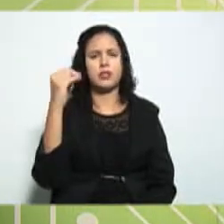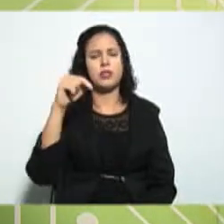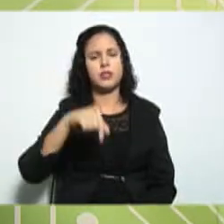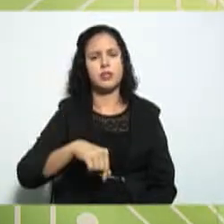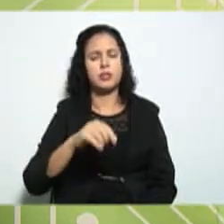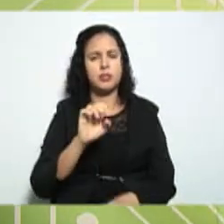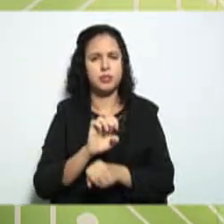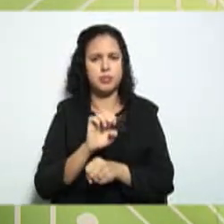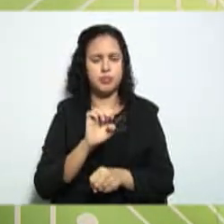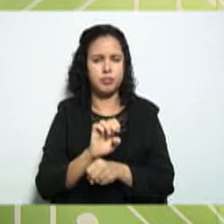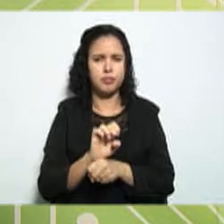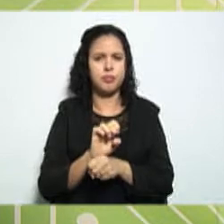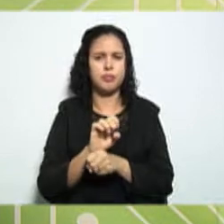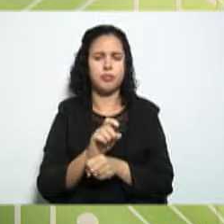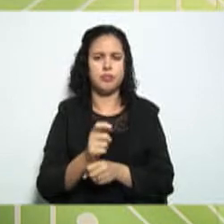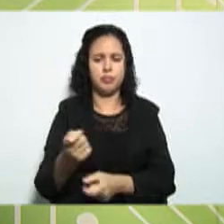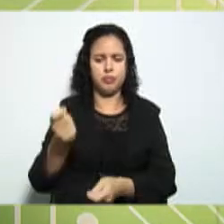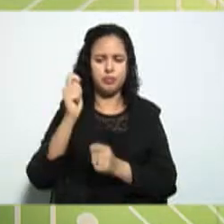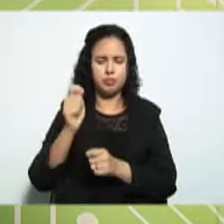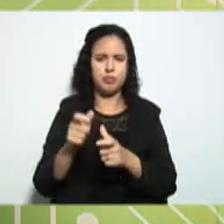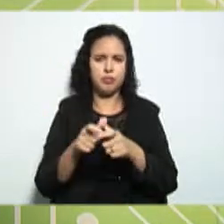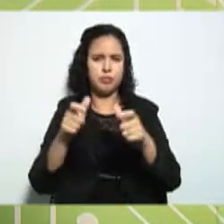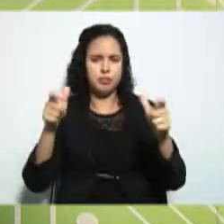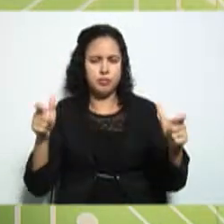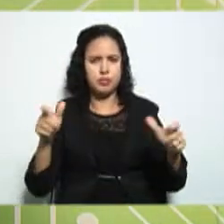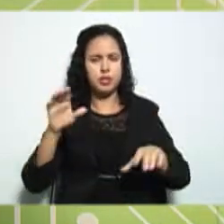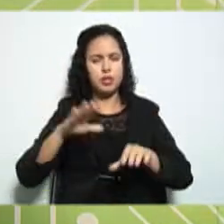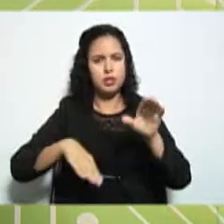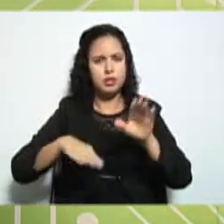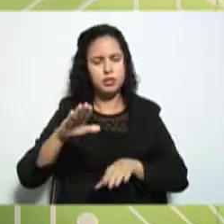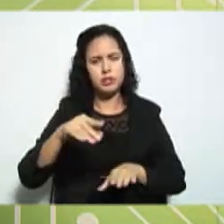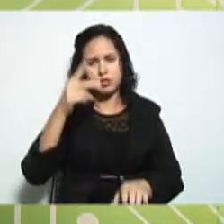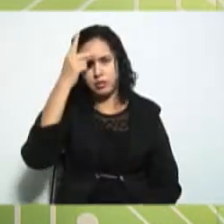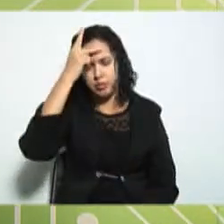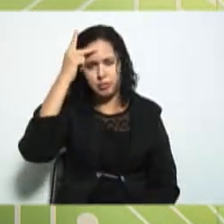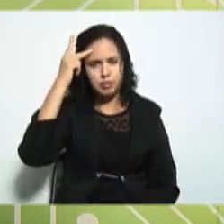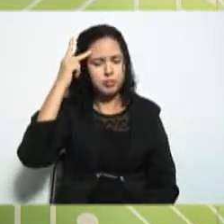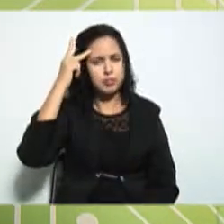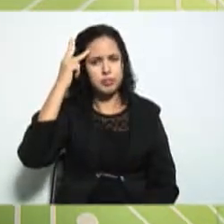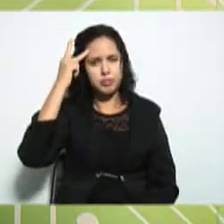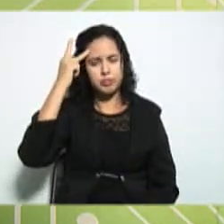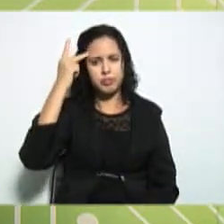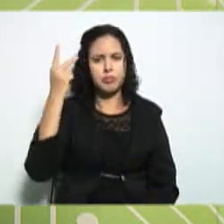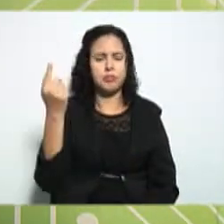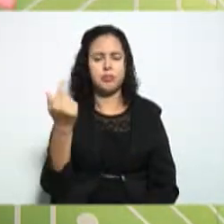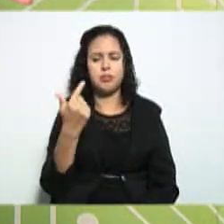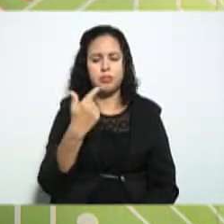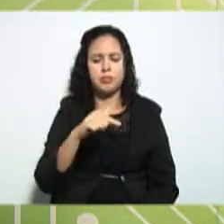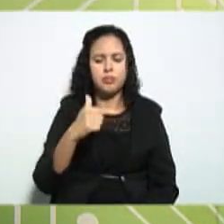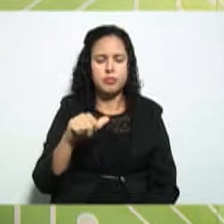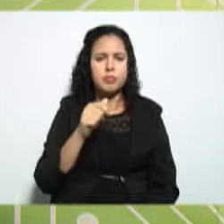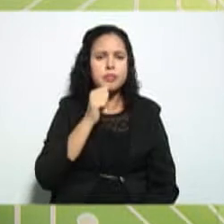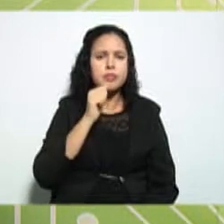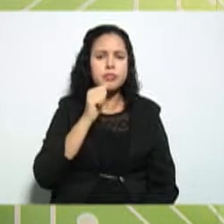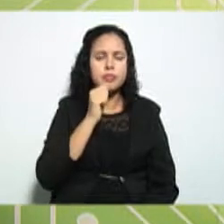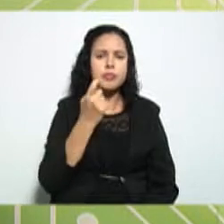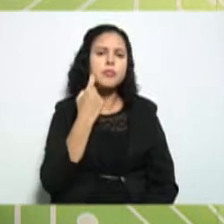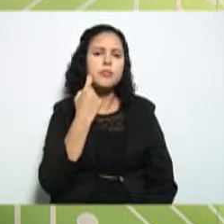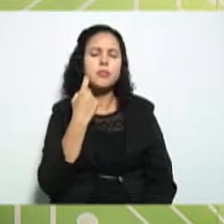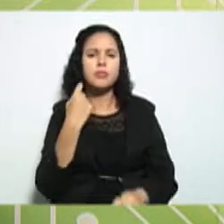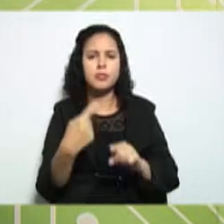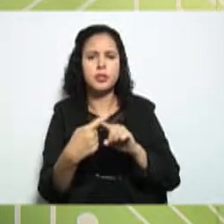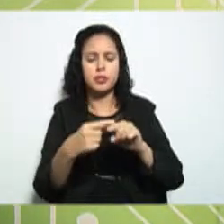tem aumentado muito a produção de peixes. E muitas vezes as pessoas não produzem peixes ainda porque não tem um tanque na sua propriedade